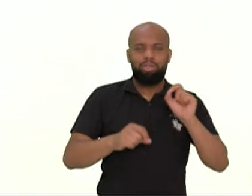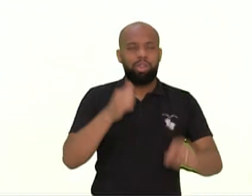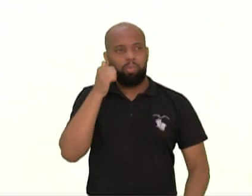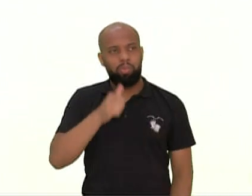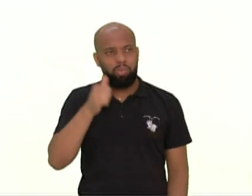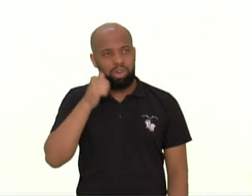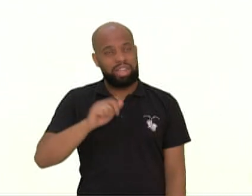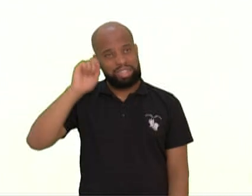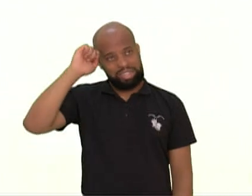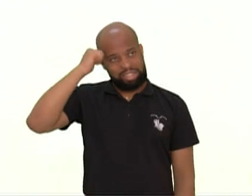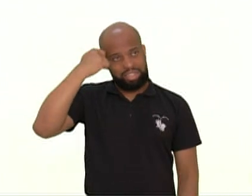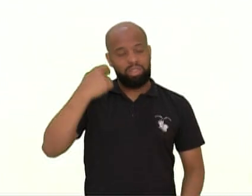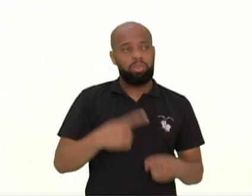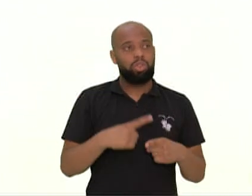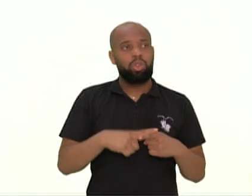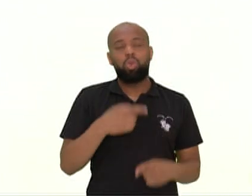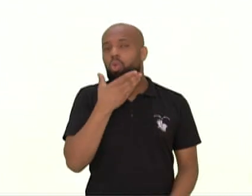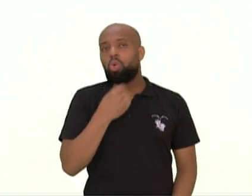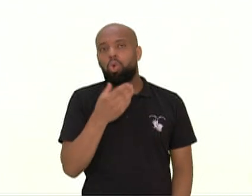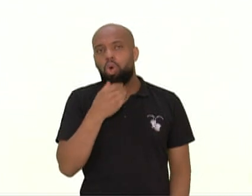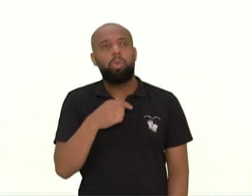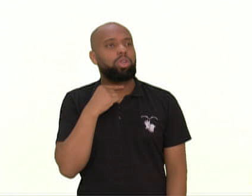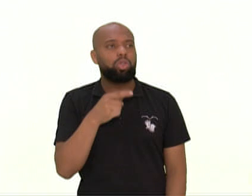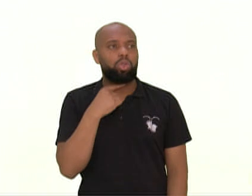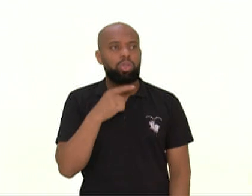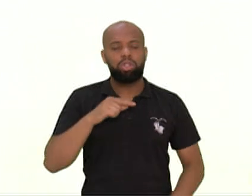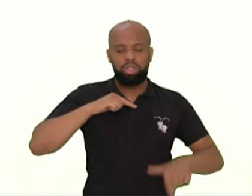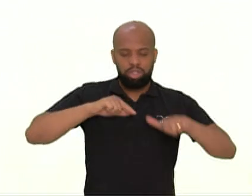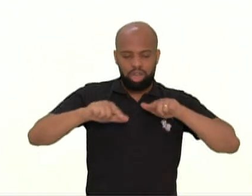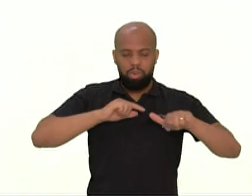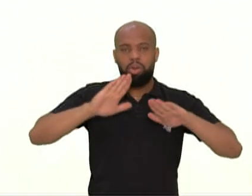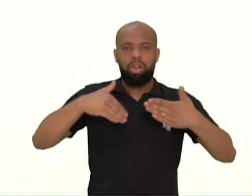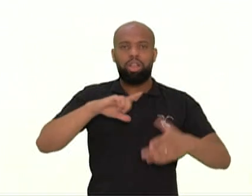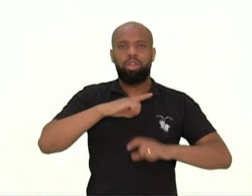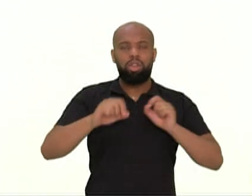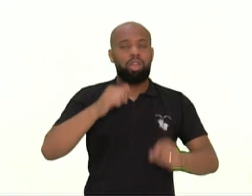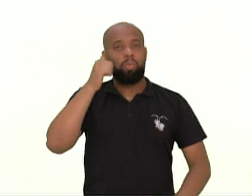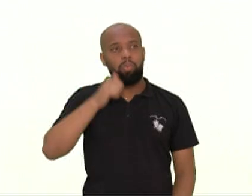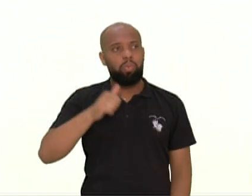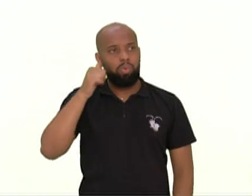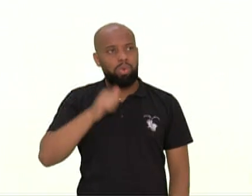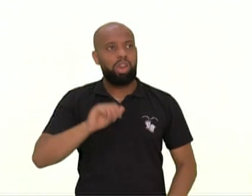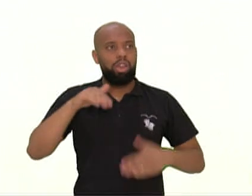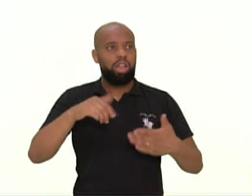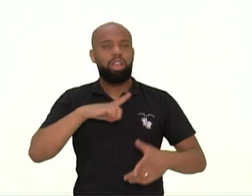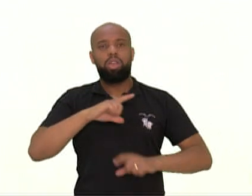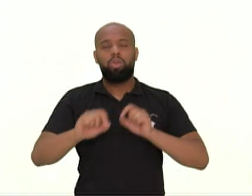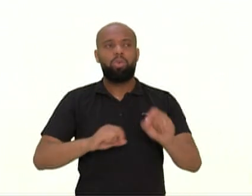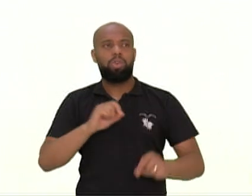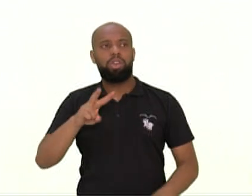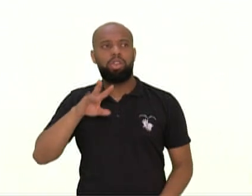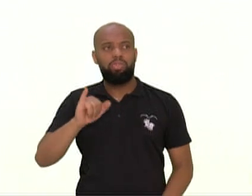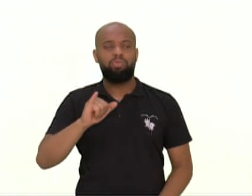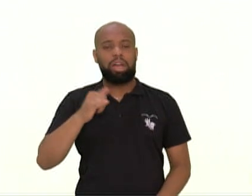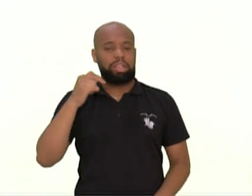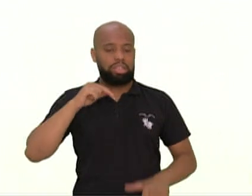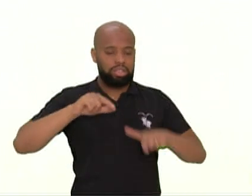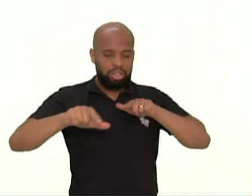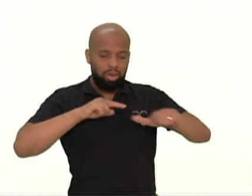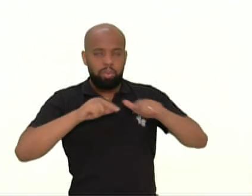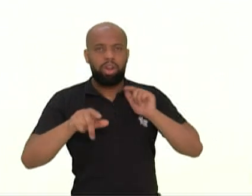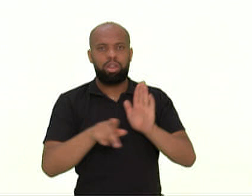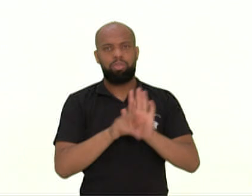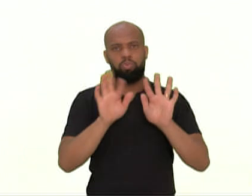vezes a mulher negra, já que o homem não conseguia um emprego estável, era muito comum que elas acabasse se tornando a principal fonte de renda